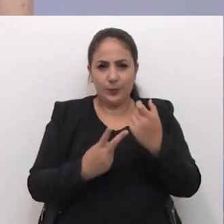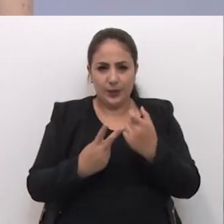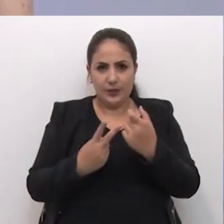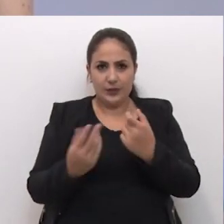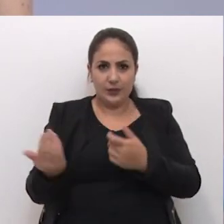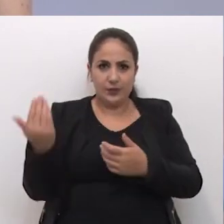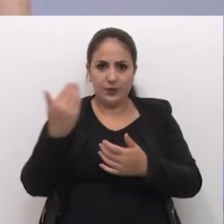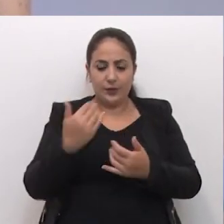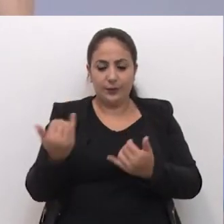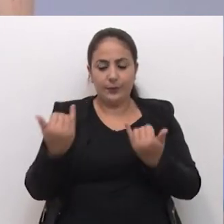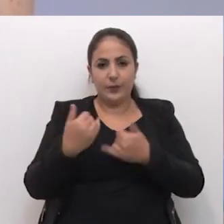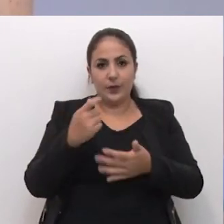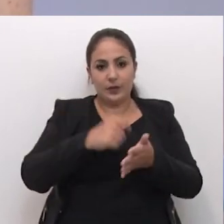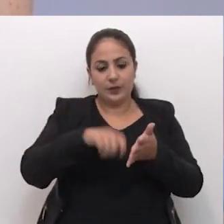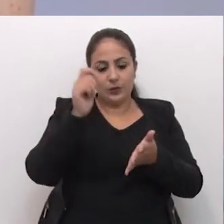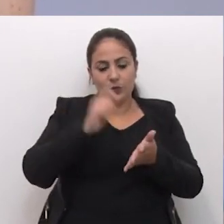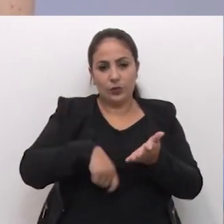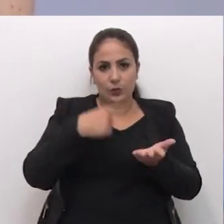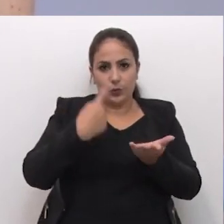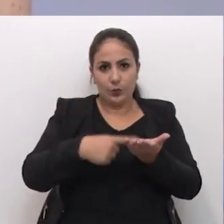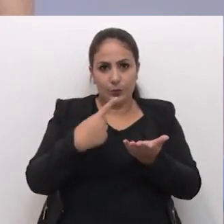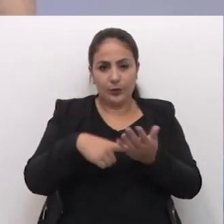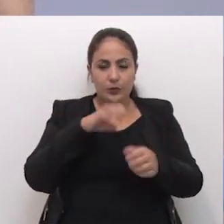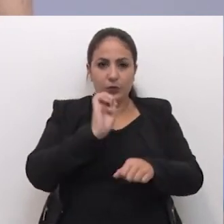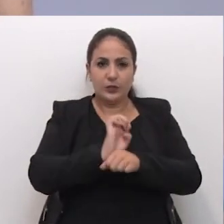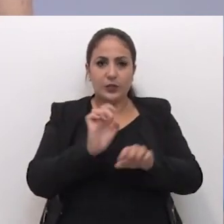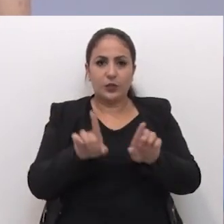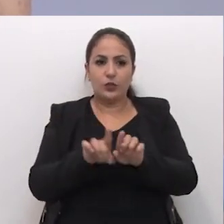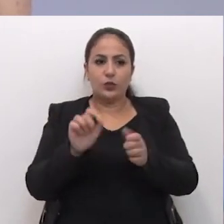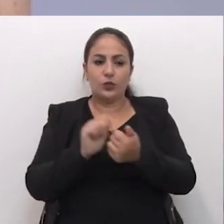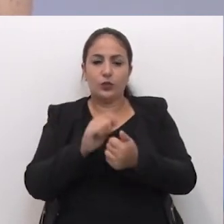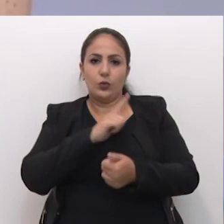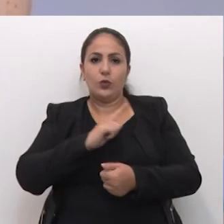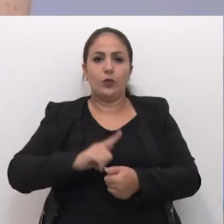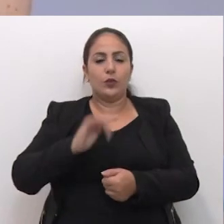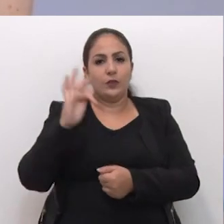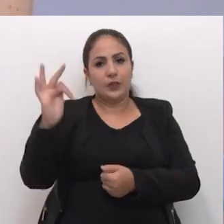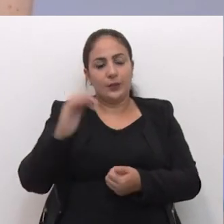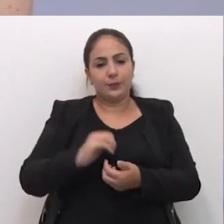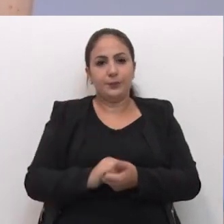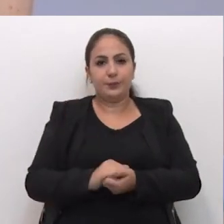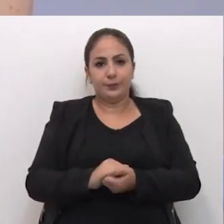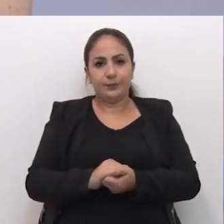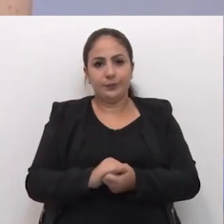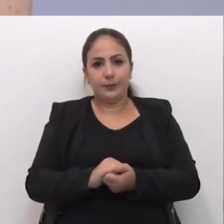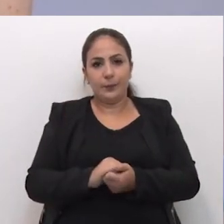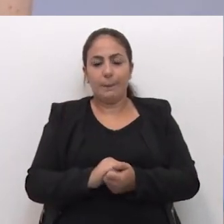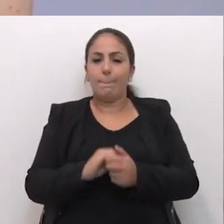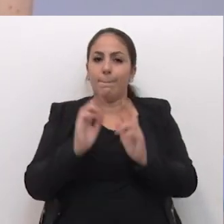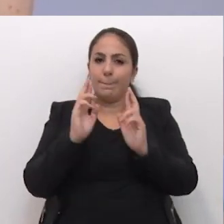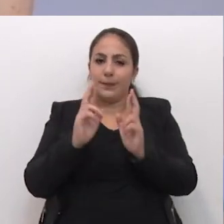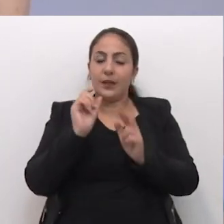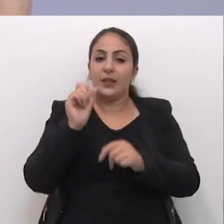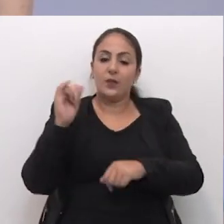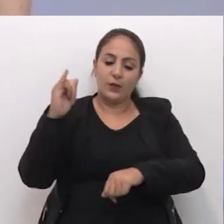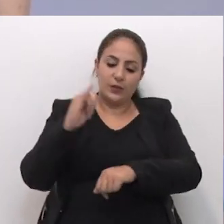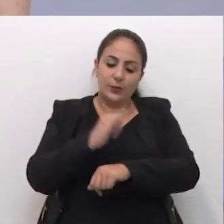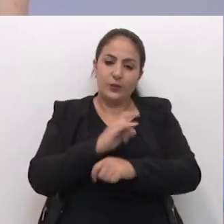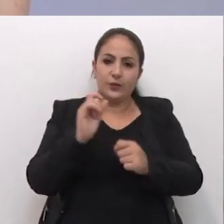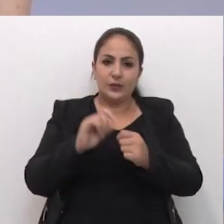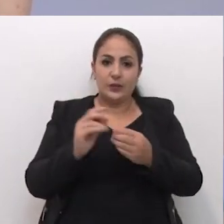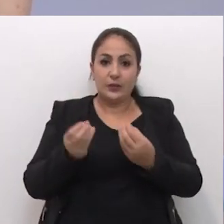meses após a assinatura do termo de compromisso entre o Estado e o governo federal. A expectativa é